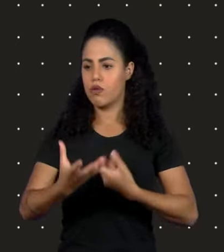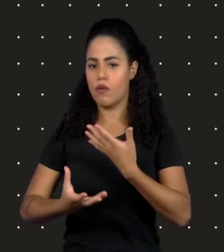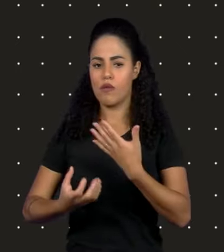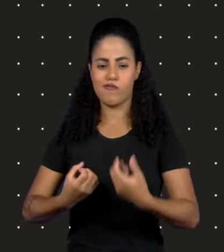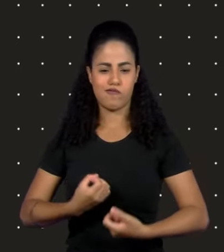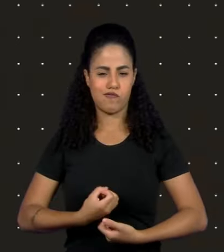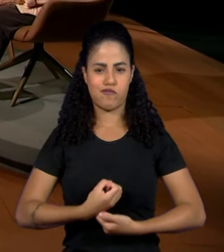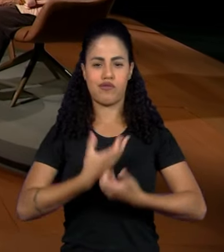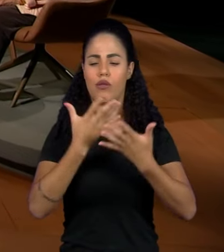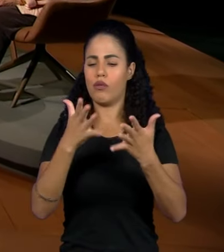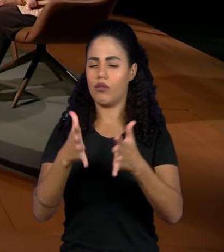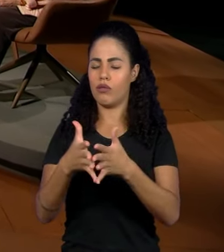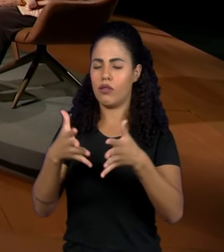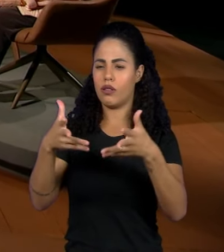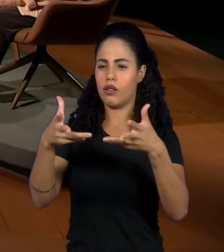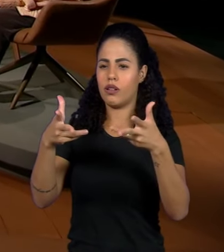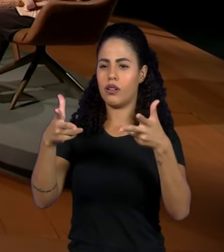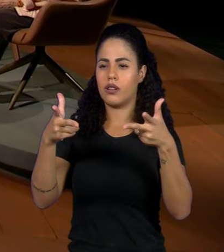fantástica.